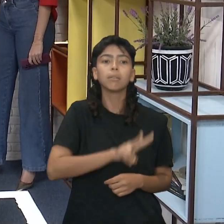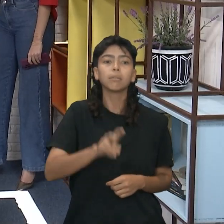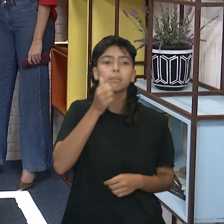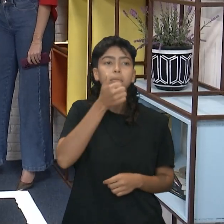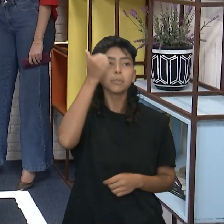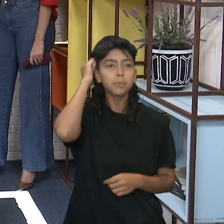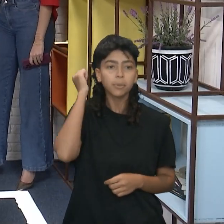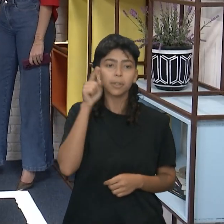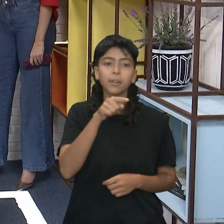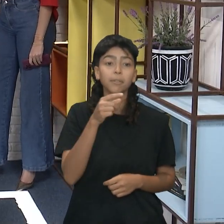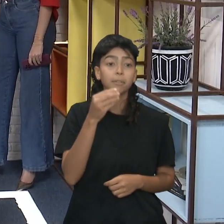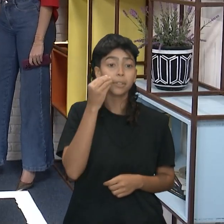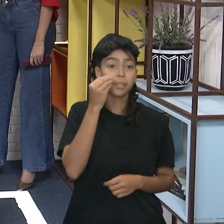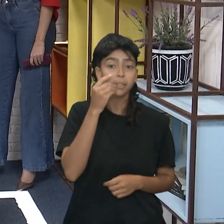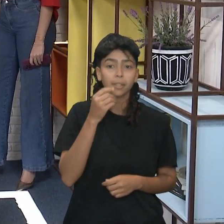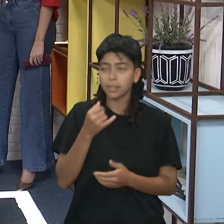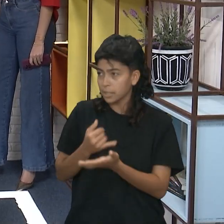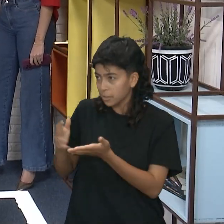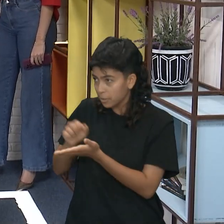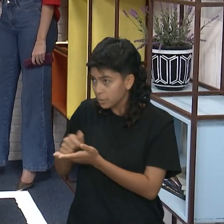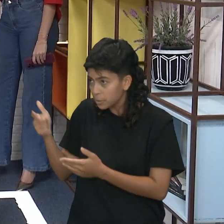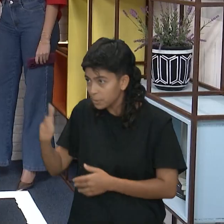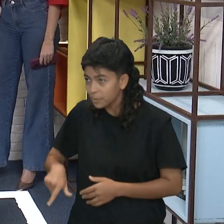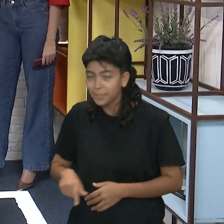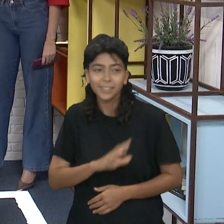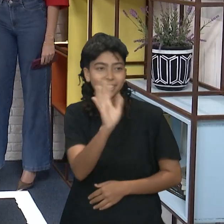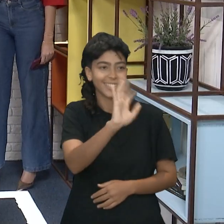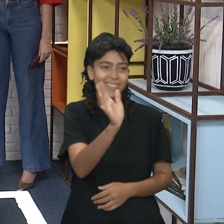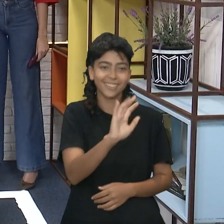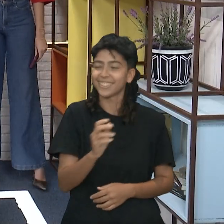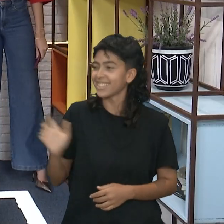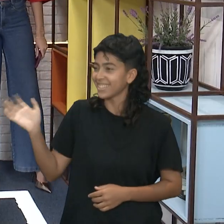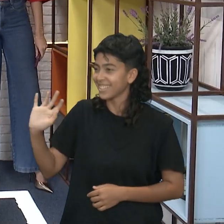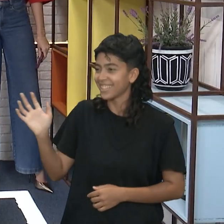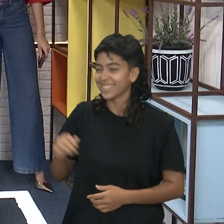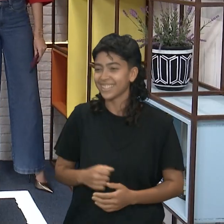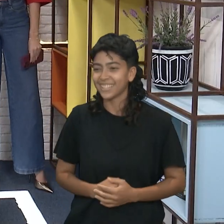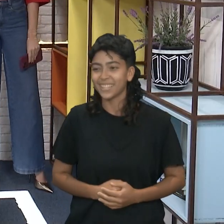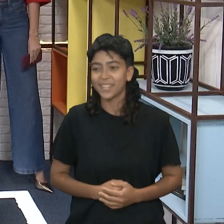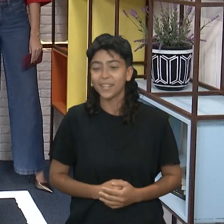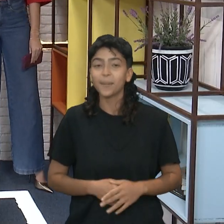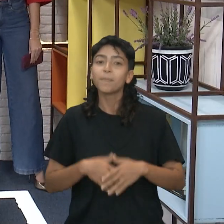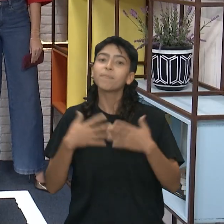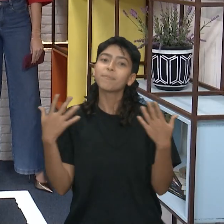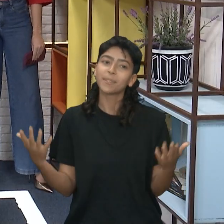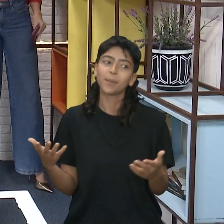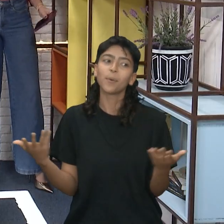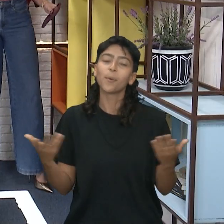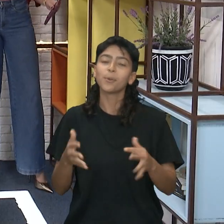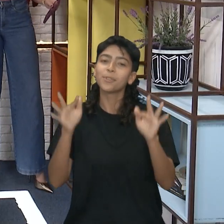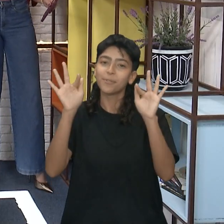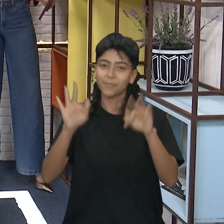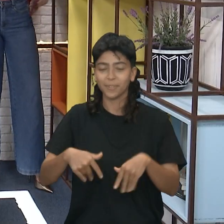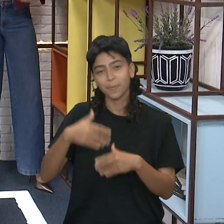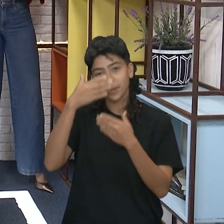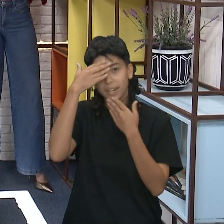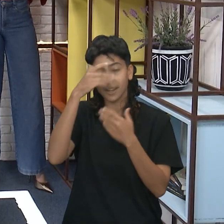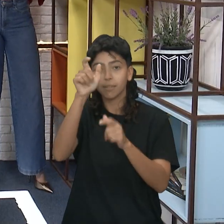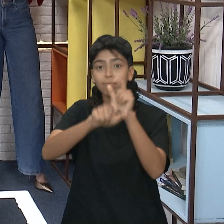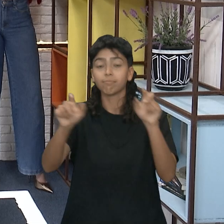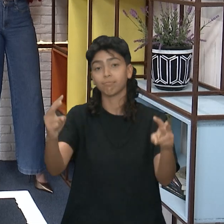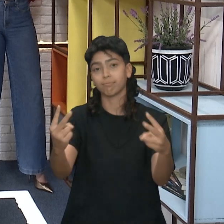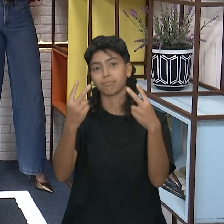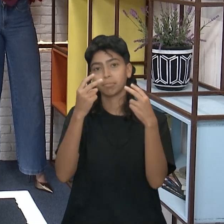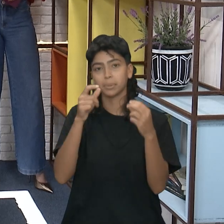do cinema também. Vai se inscrever de novo? Mas em breve eu voltarei. Tchau, Tá tchau. bom. Tchau, tchau. E a gente vai ficando por aqui. Muito obrigada por estar com